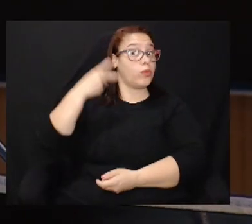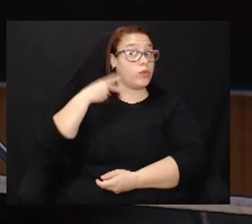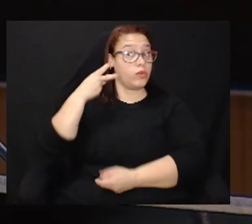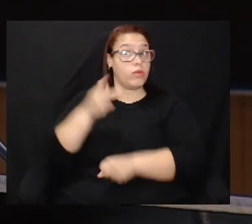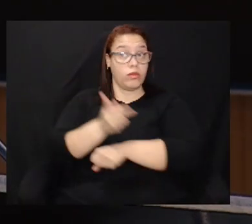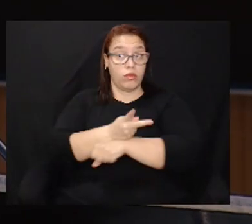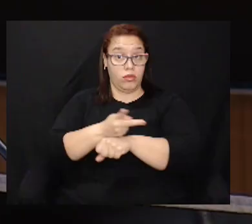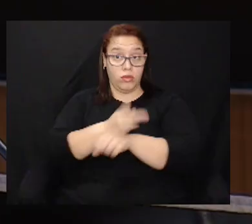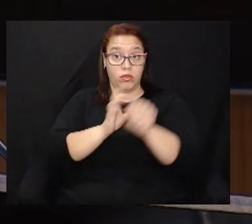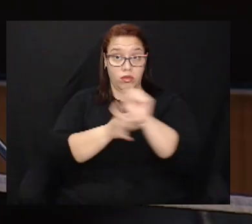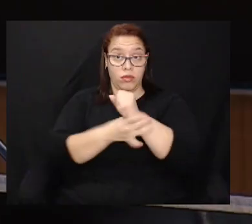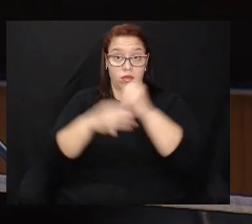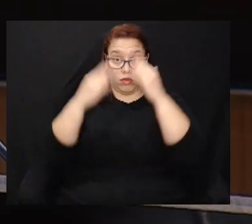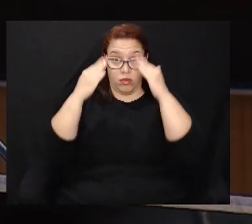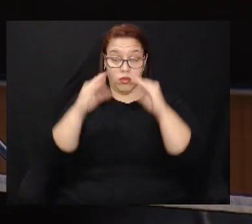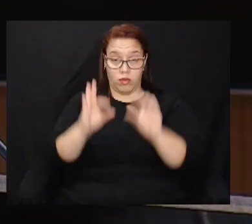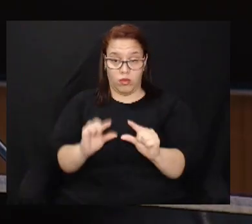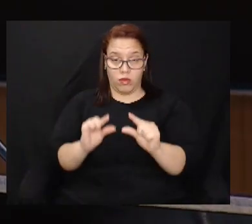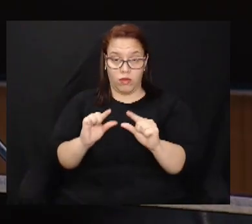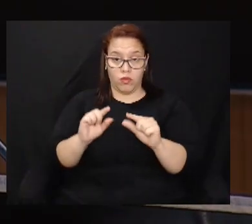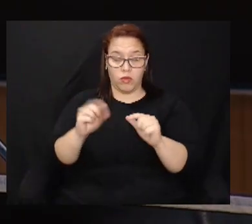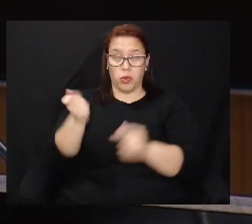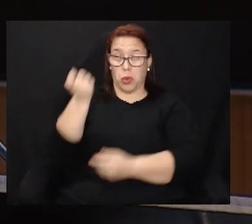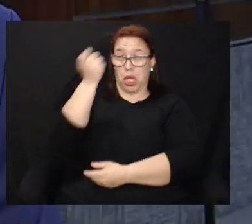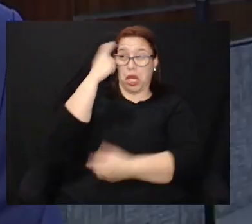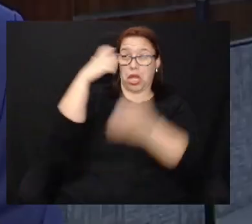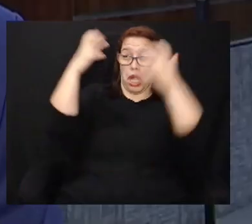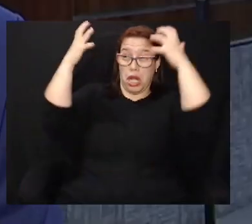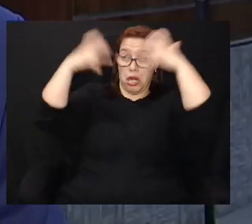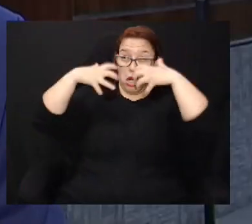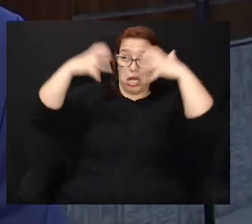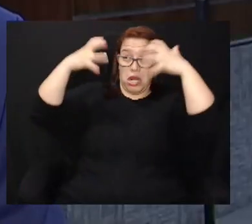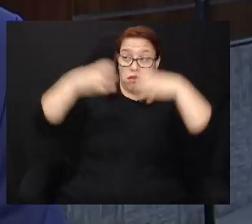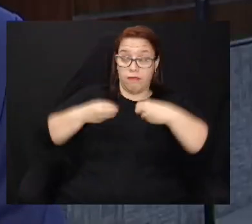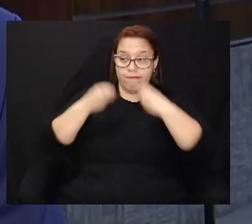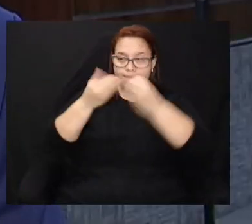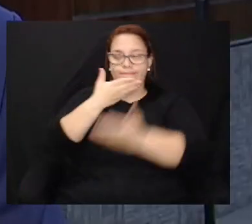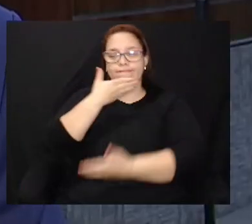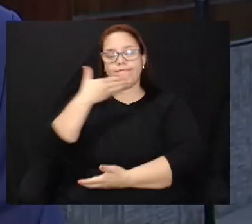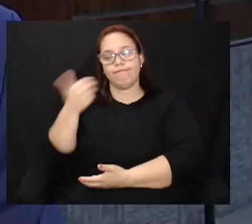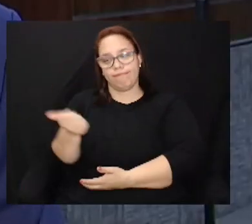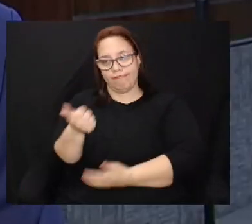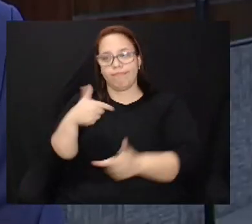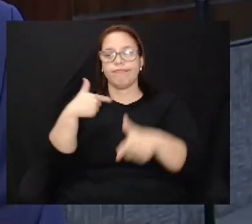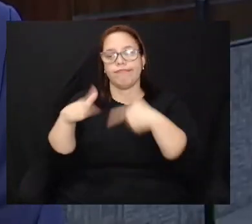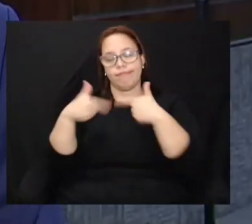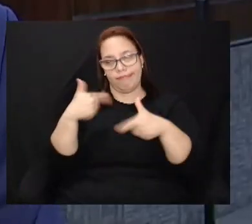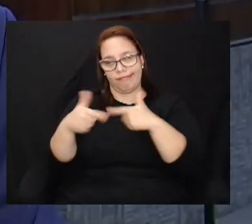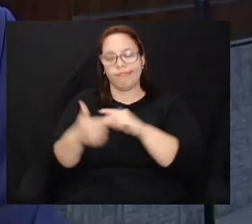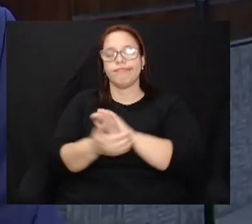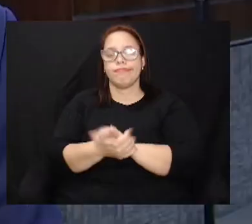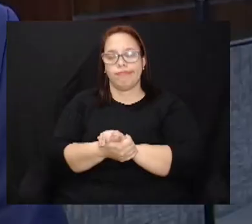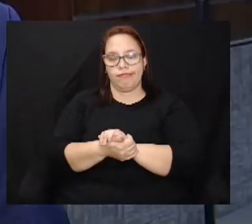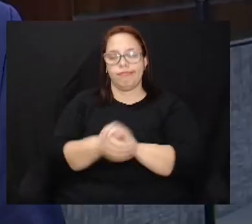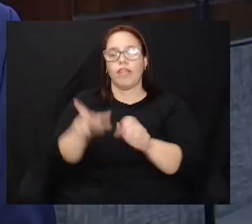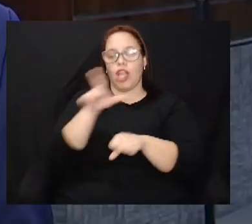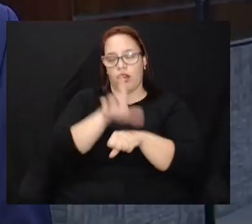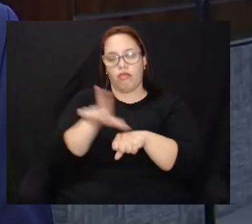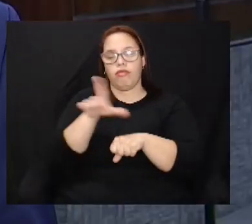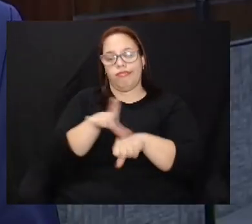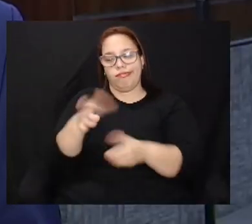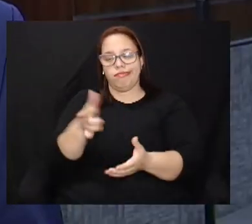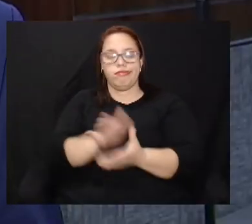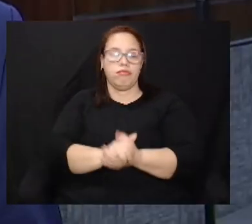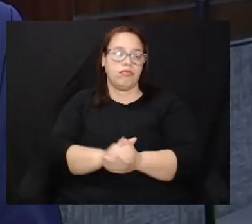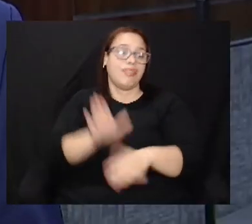garantir proteção mínima contra o sol e chuva, oferecendo melhores condições de trabalho aos comerciantes. Às vezes a